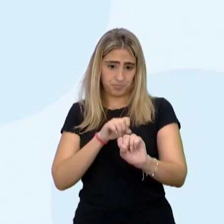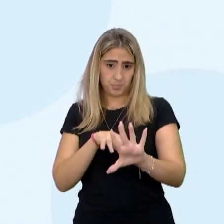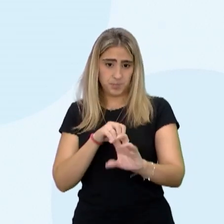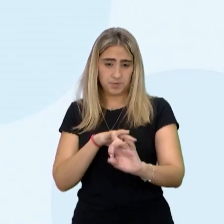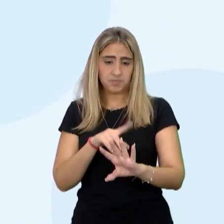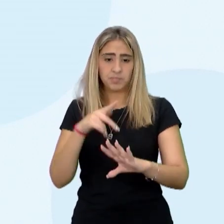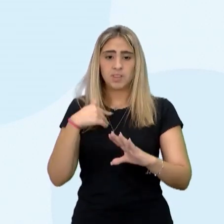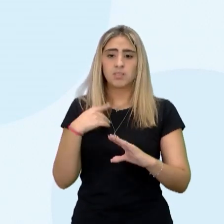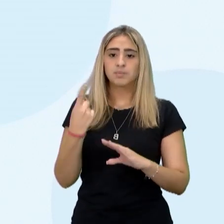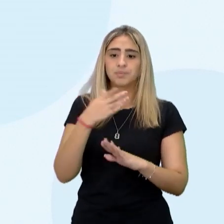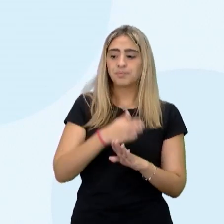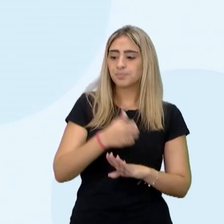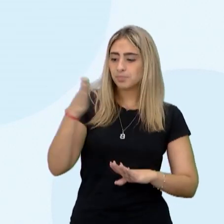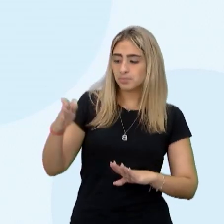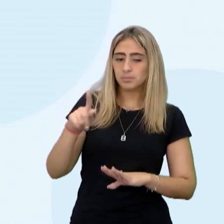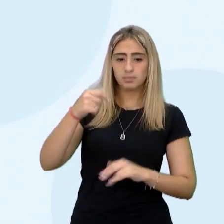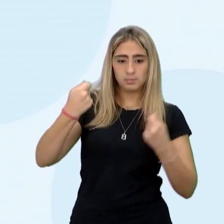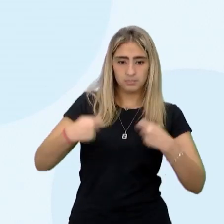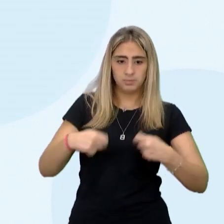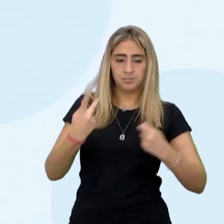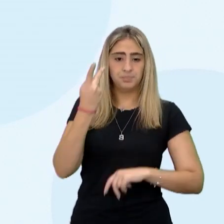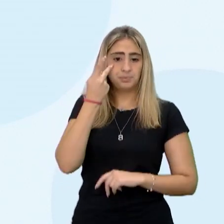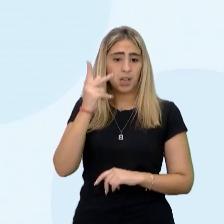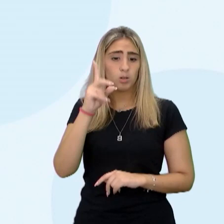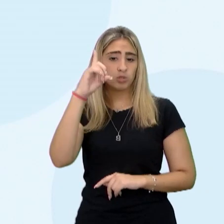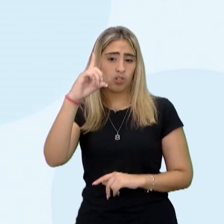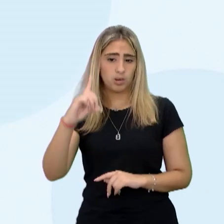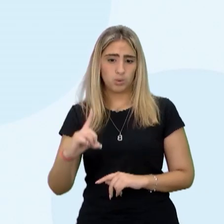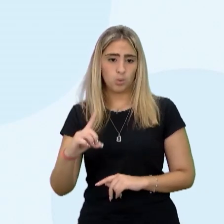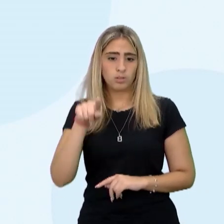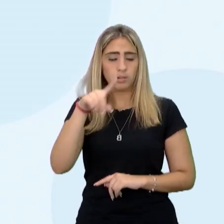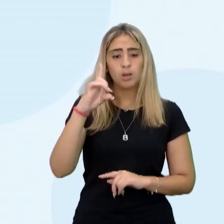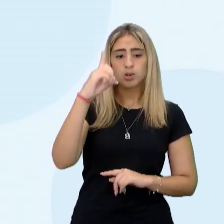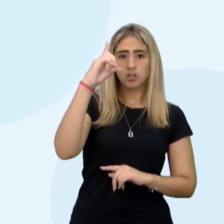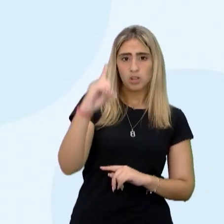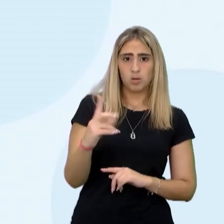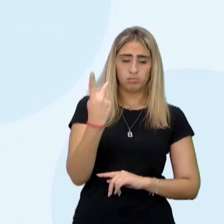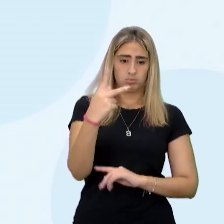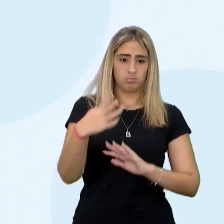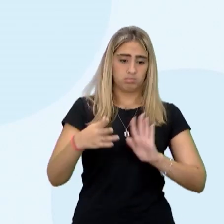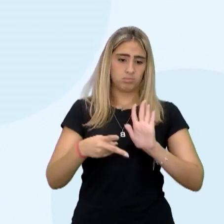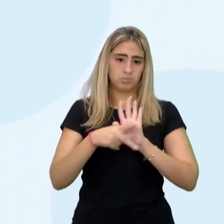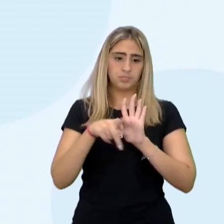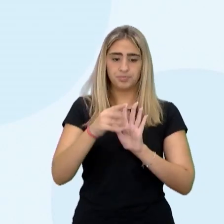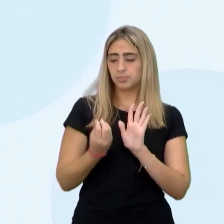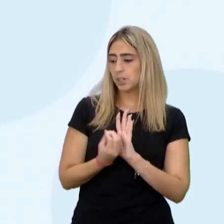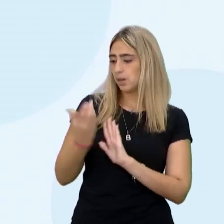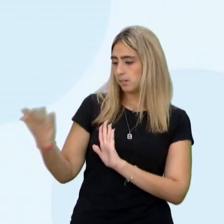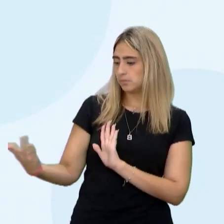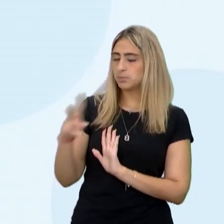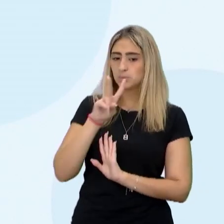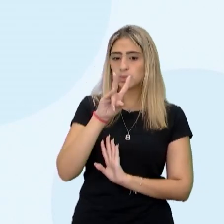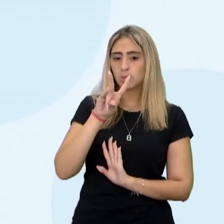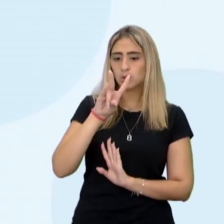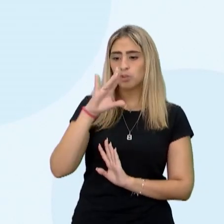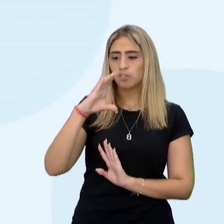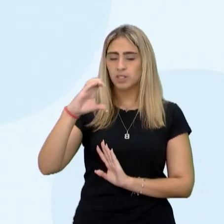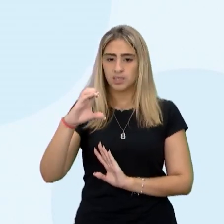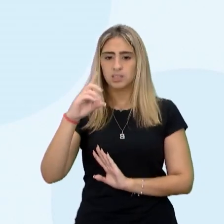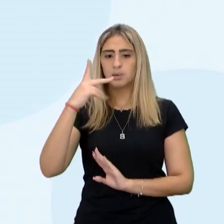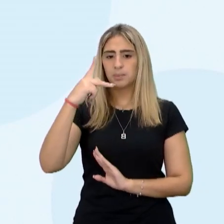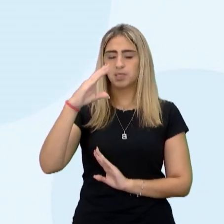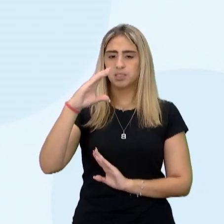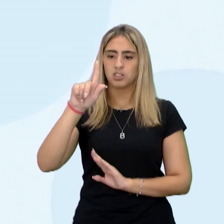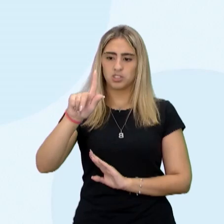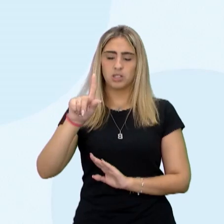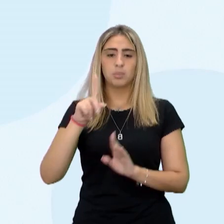vai passar, né, o que for necessário para o diretor, e o diretor, por sua vez, vai passar a informação que for importante aí para o